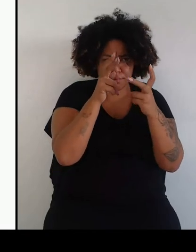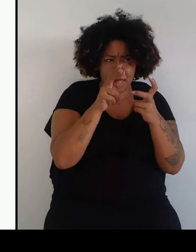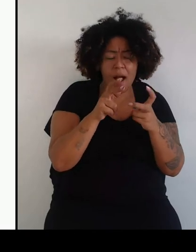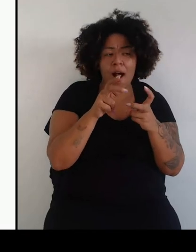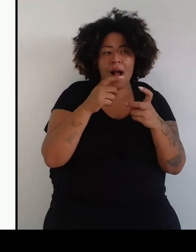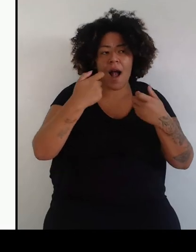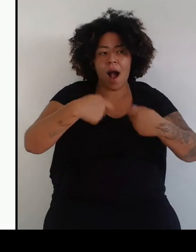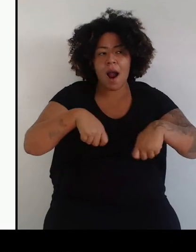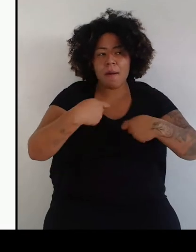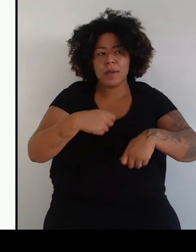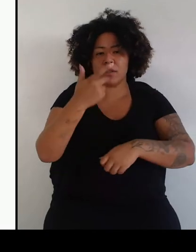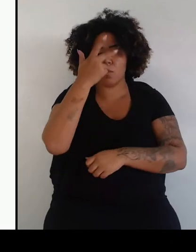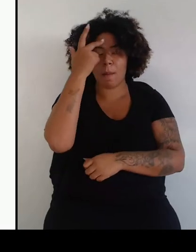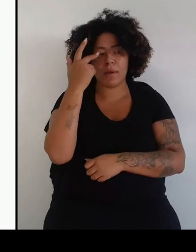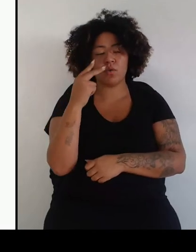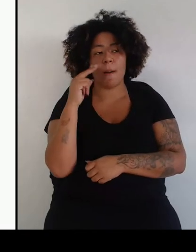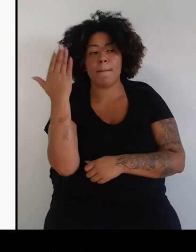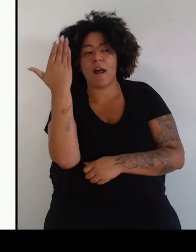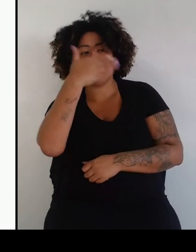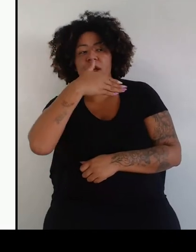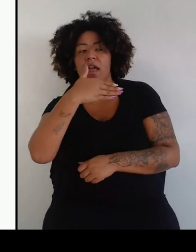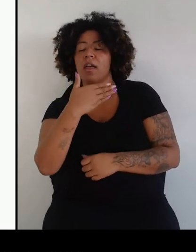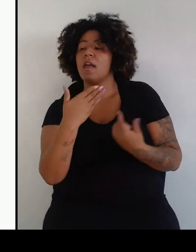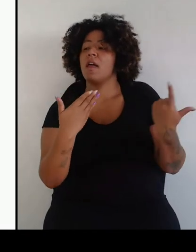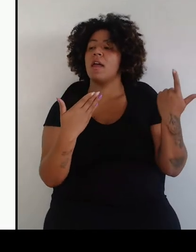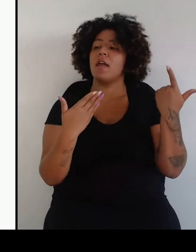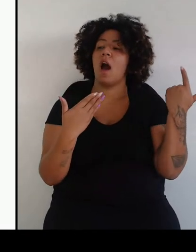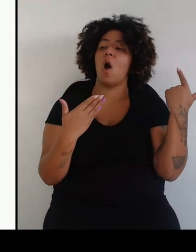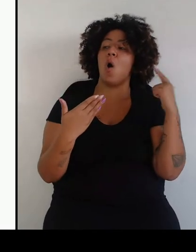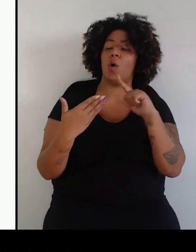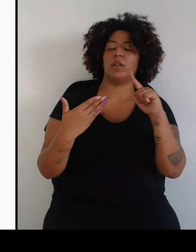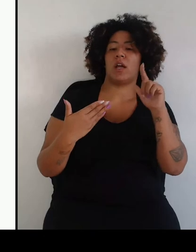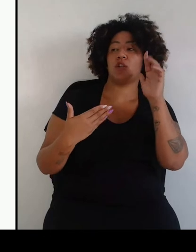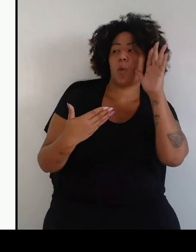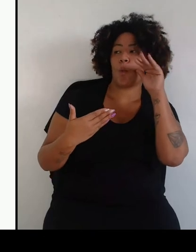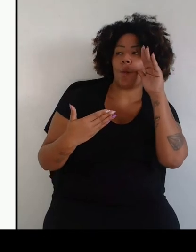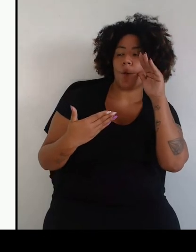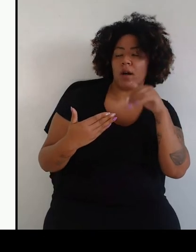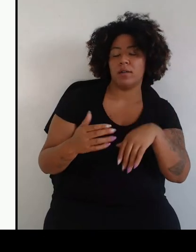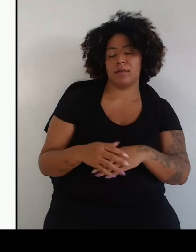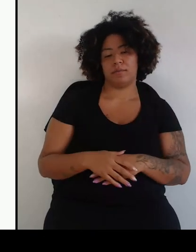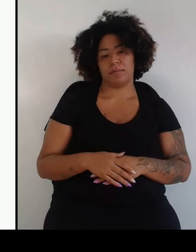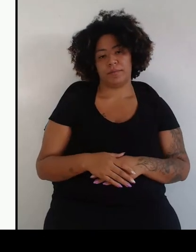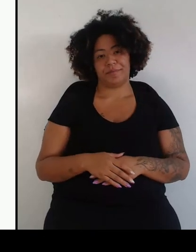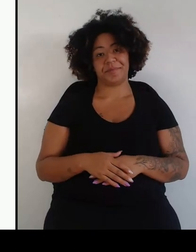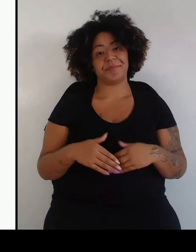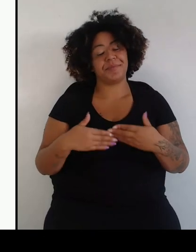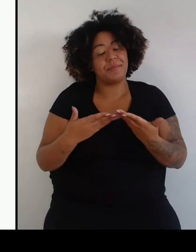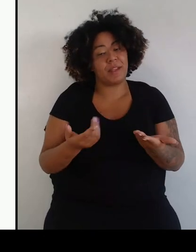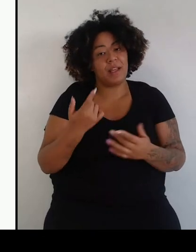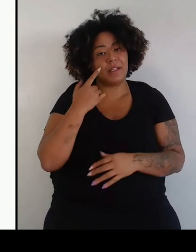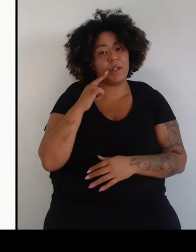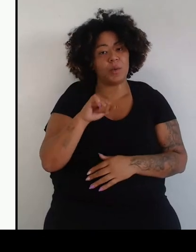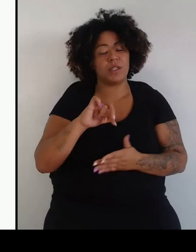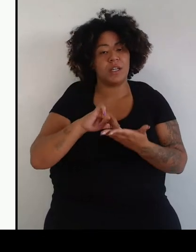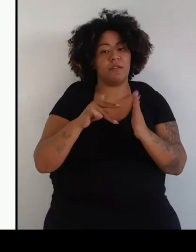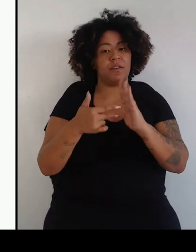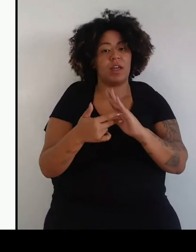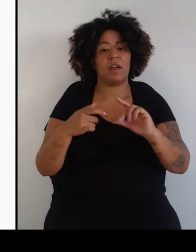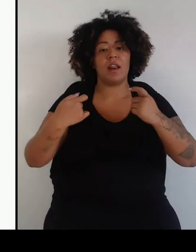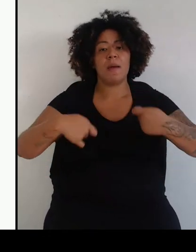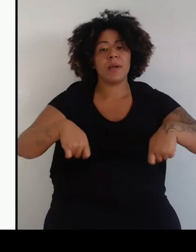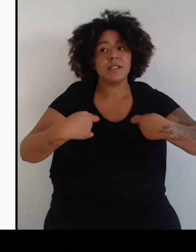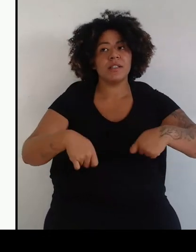um intruso a natureza explícita desses trabalhos significava que eles tinham que ser tratados com